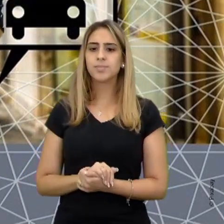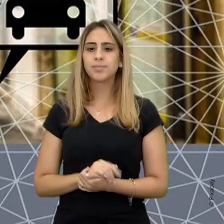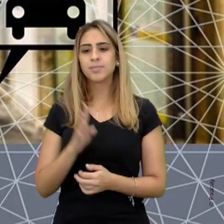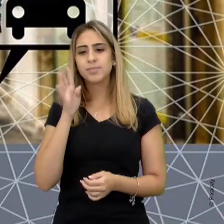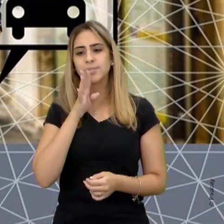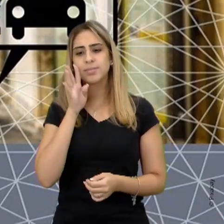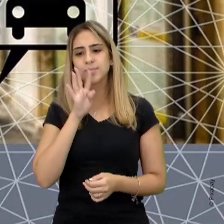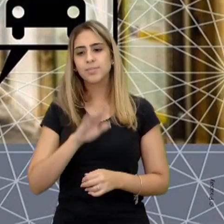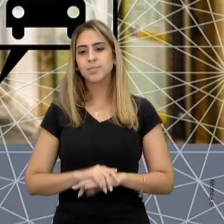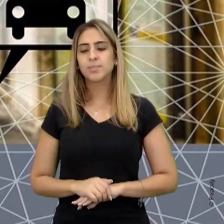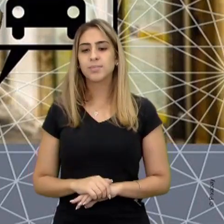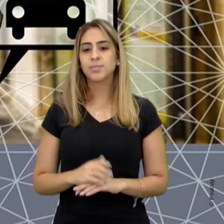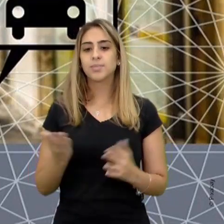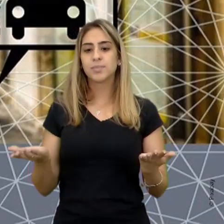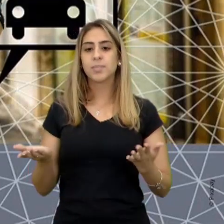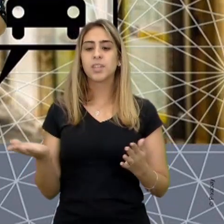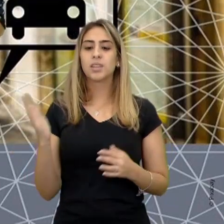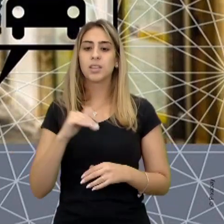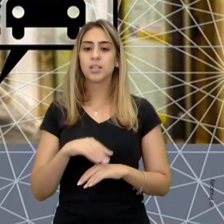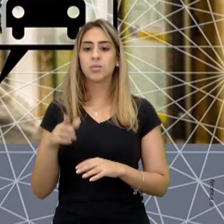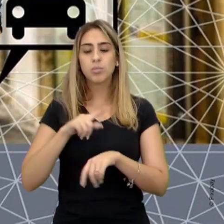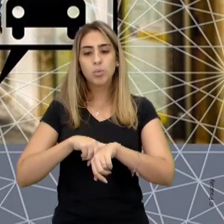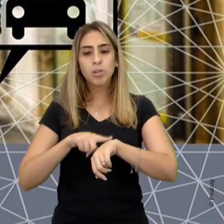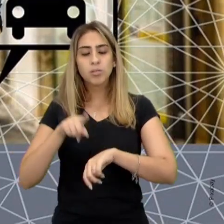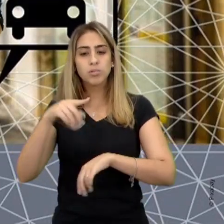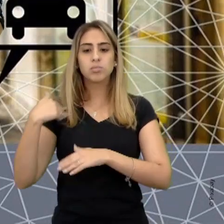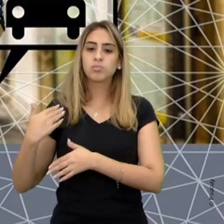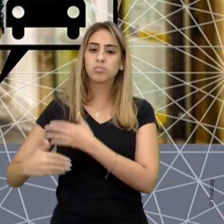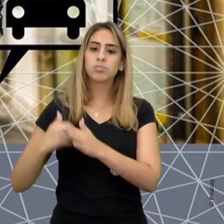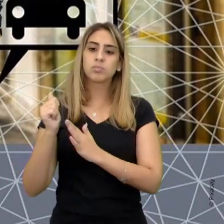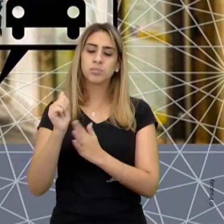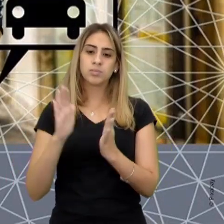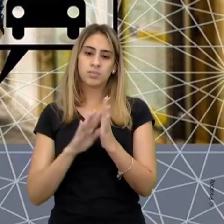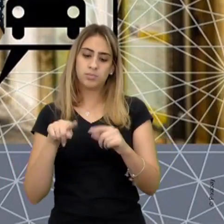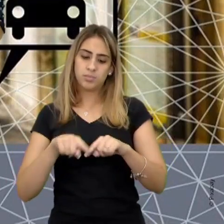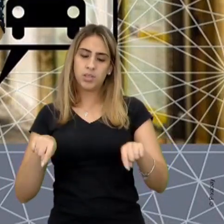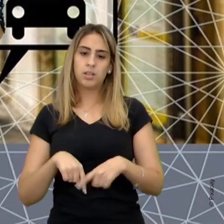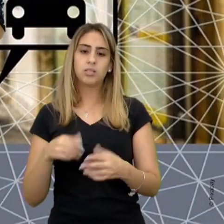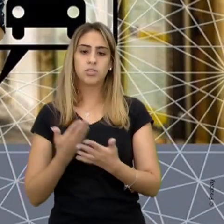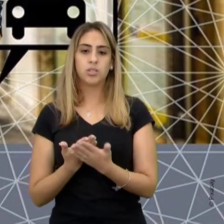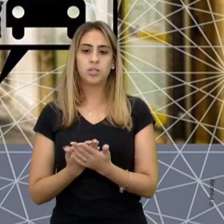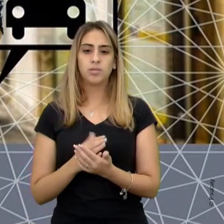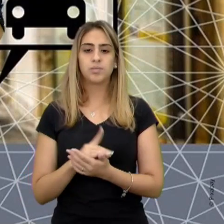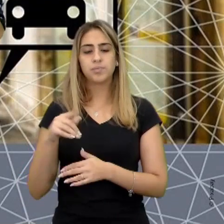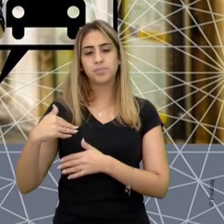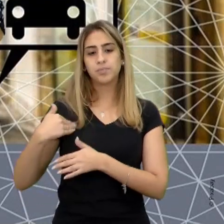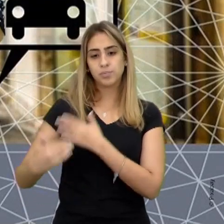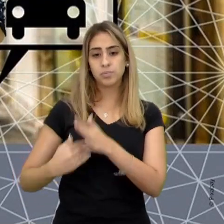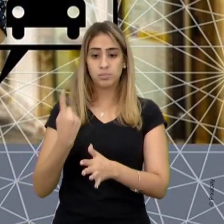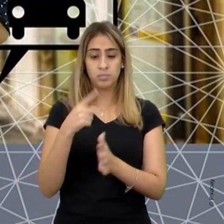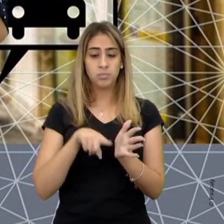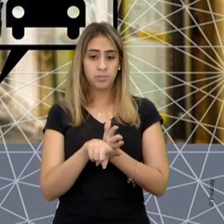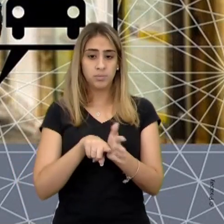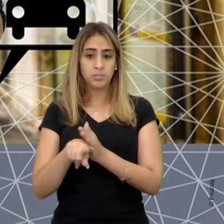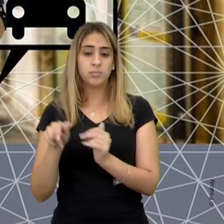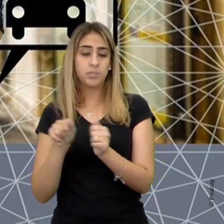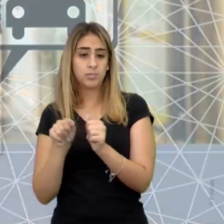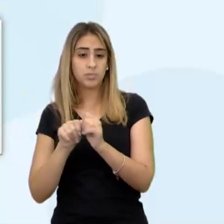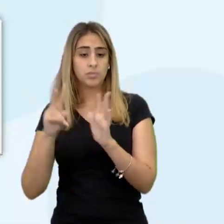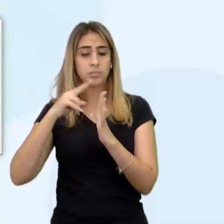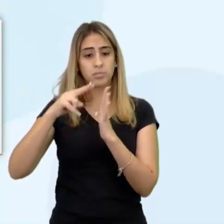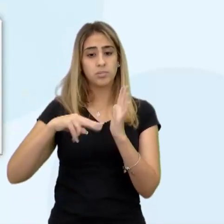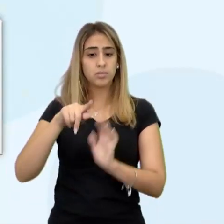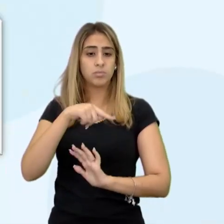que bacana, Pro. Então, ó, momento aí de vocês desenvolverem atividade em sala de aula. Olha só, desenvolva uma pesquisa, faça leituras